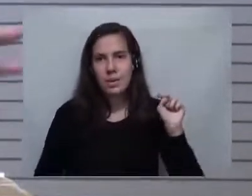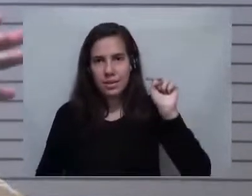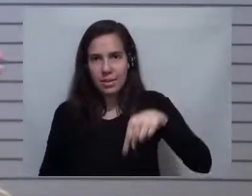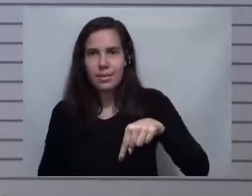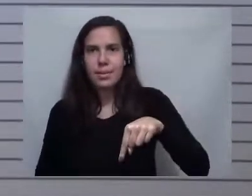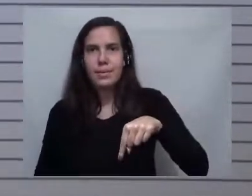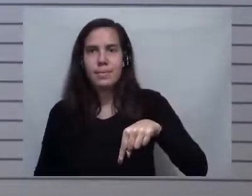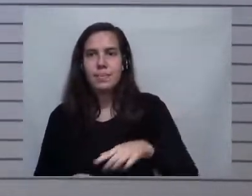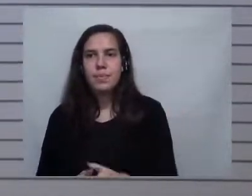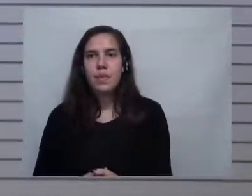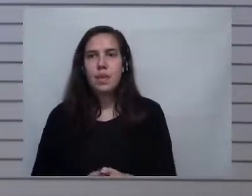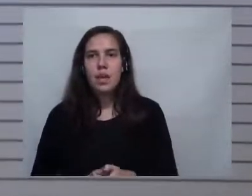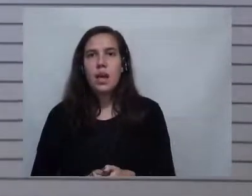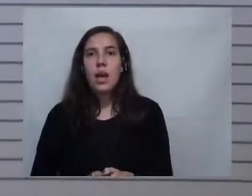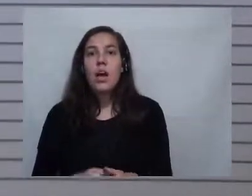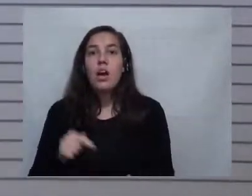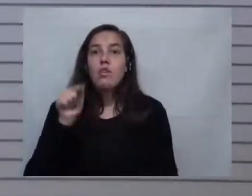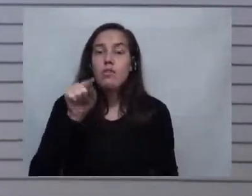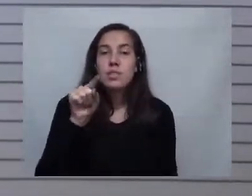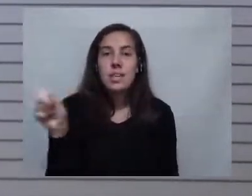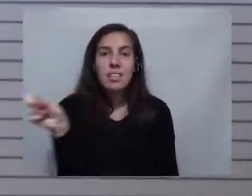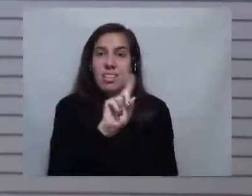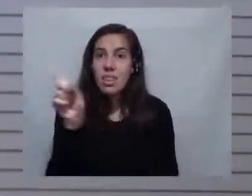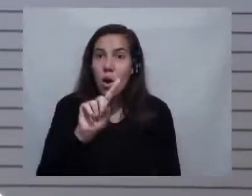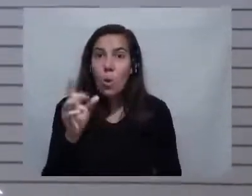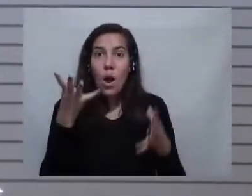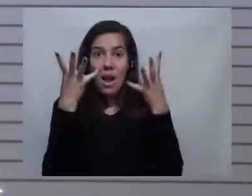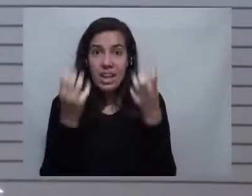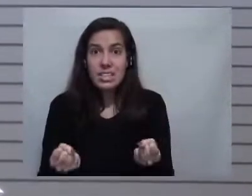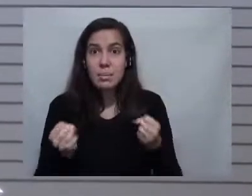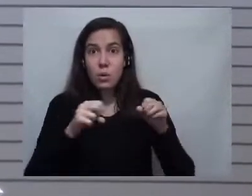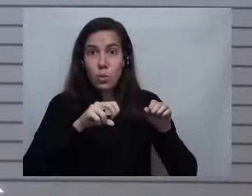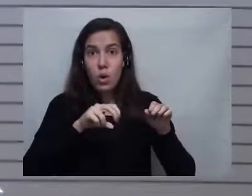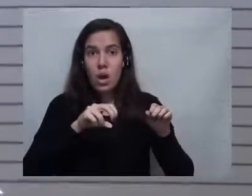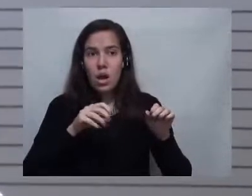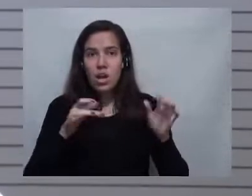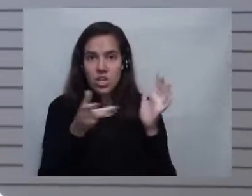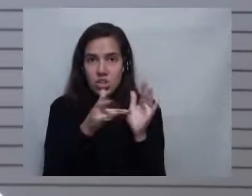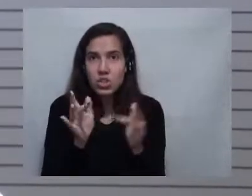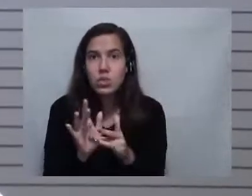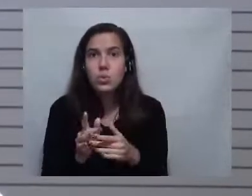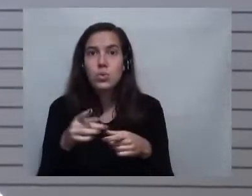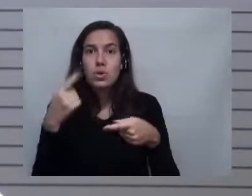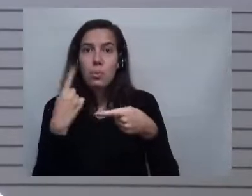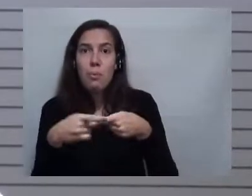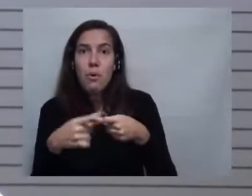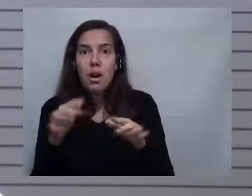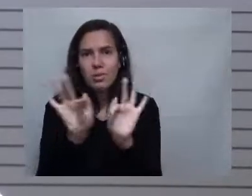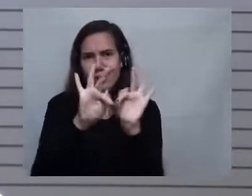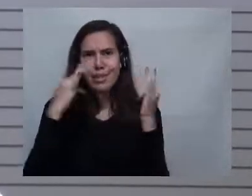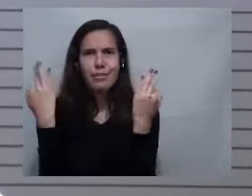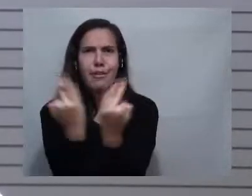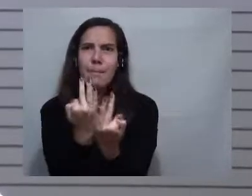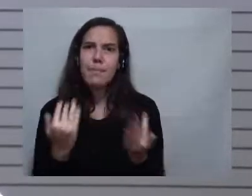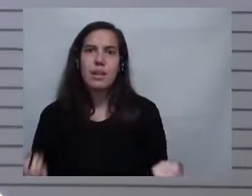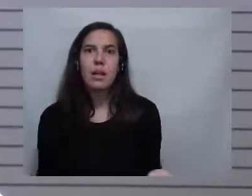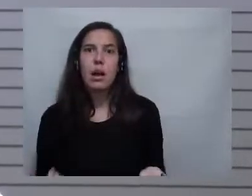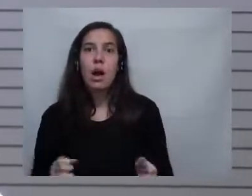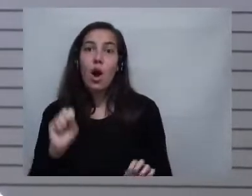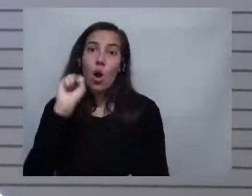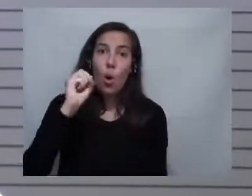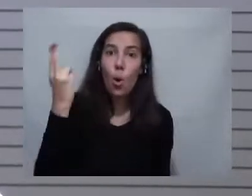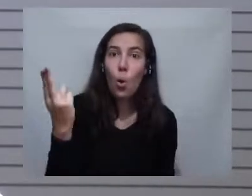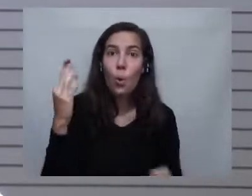eu aderi a igreja pelo mero contexto social eu gosto é bom Lá tem café